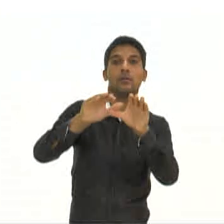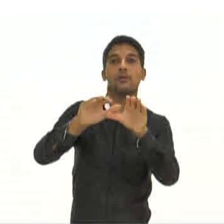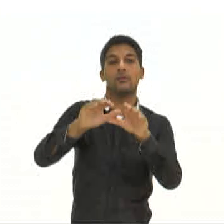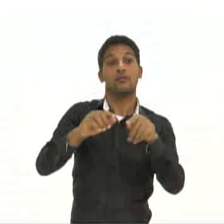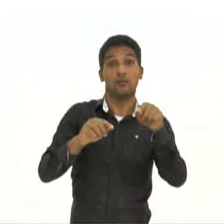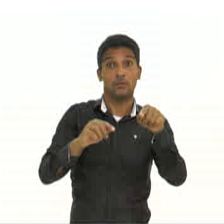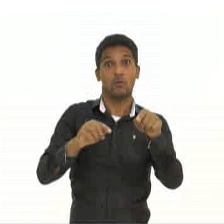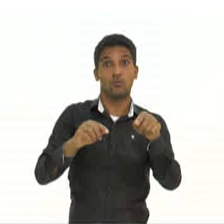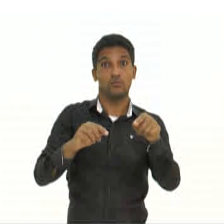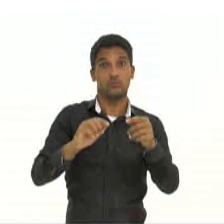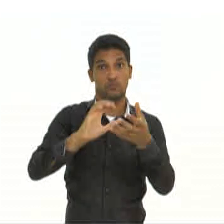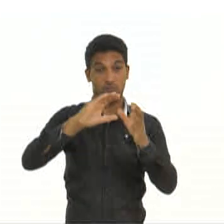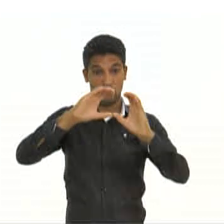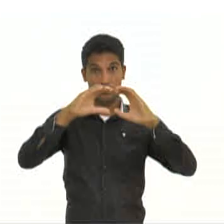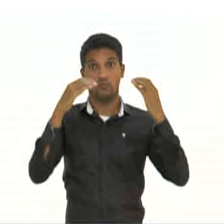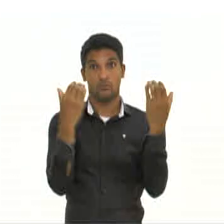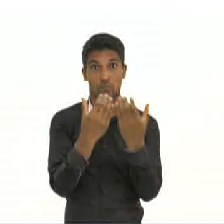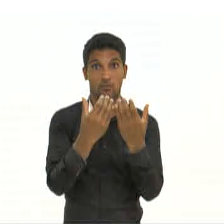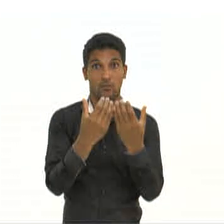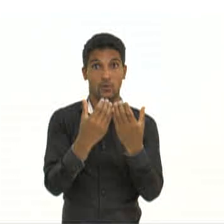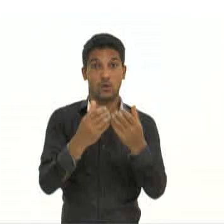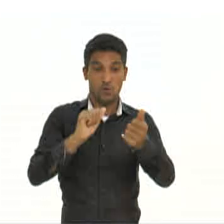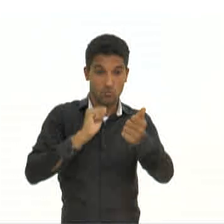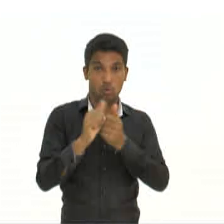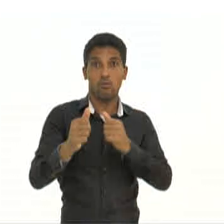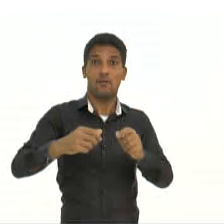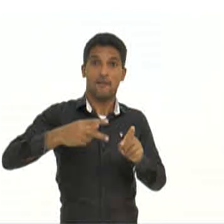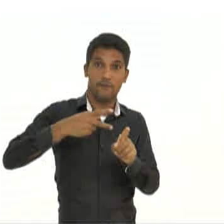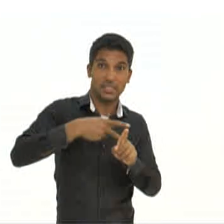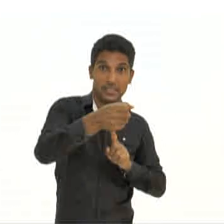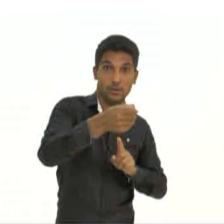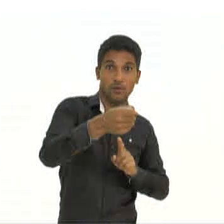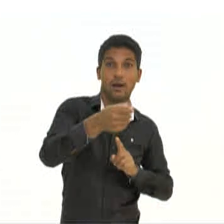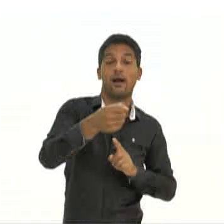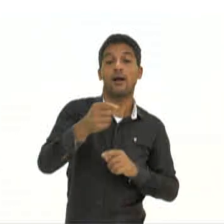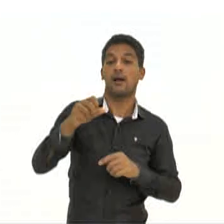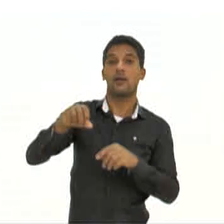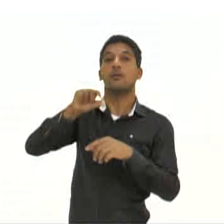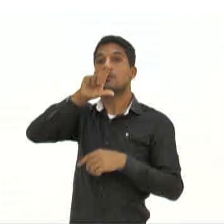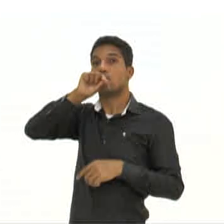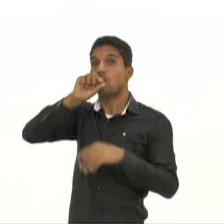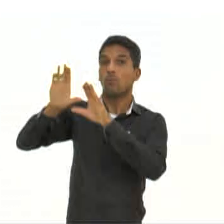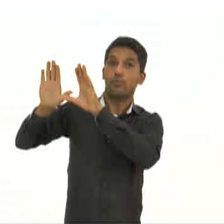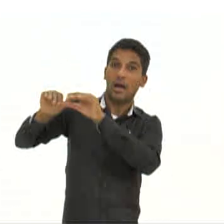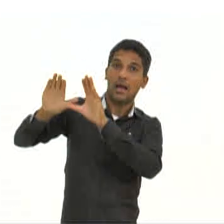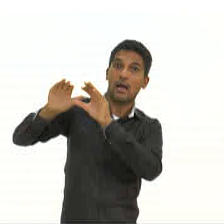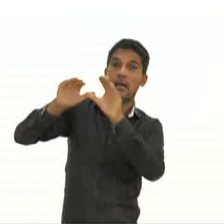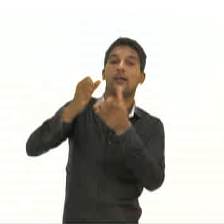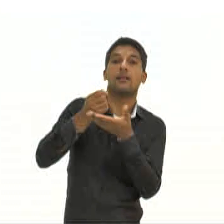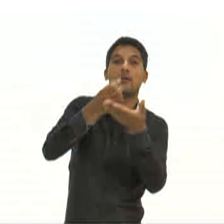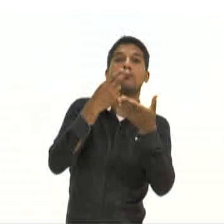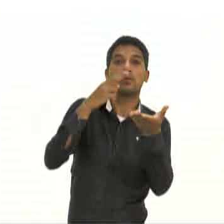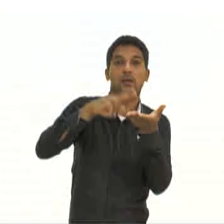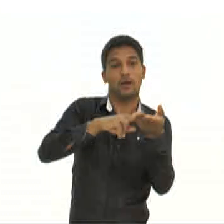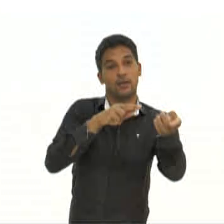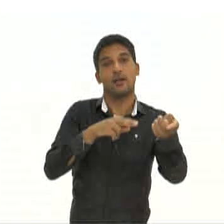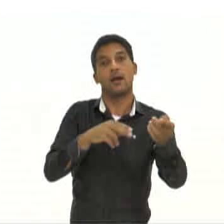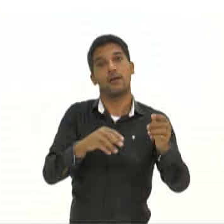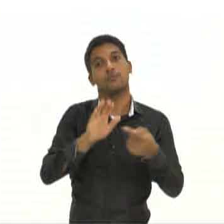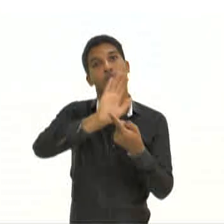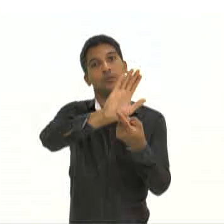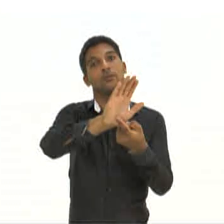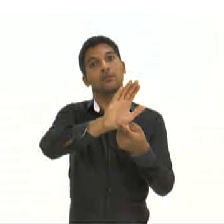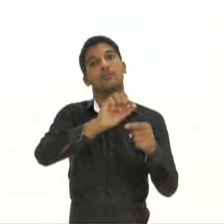Guerra Mundial, os pombos-correio pouparam a vida de muitos soldados, levando mensagens pelos campos de